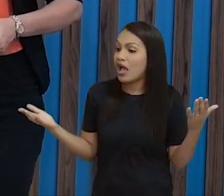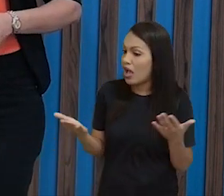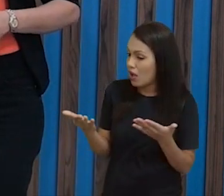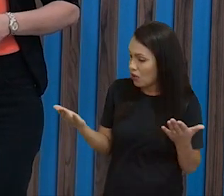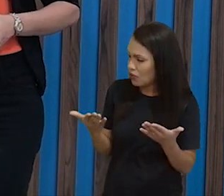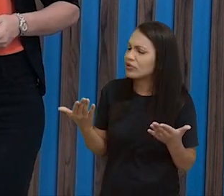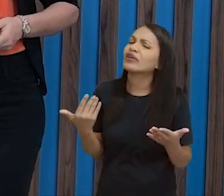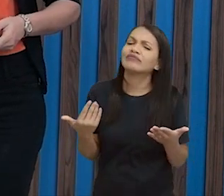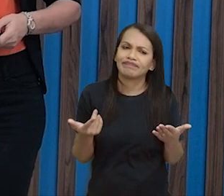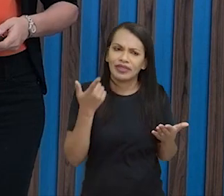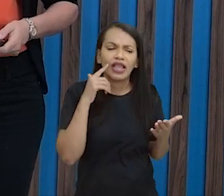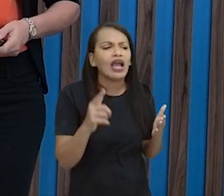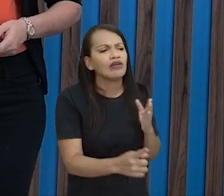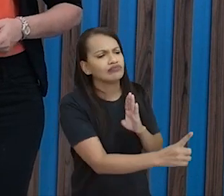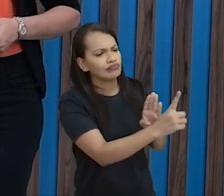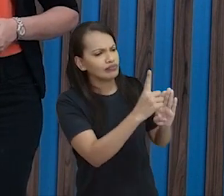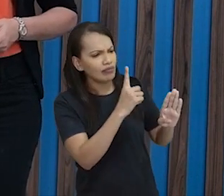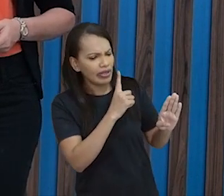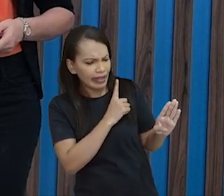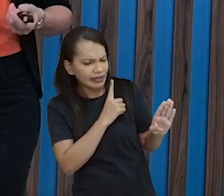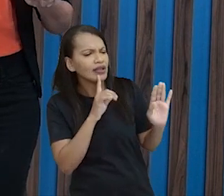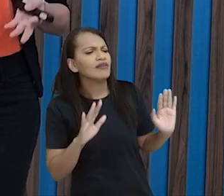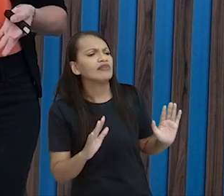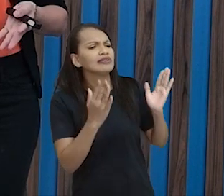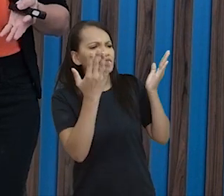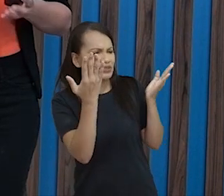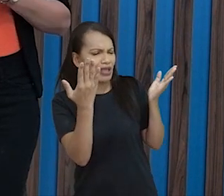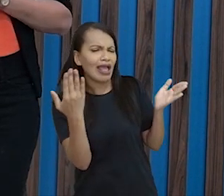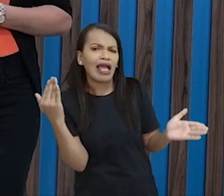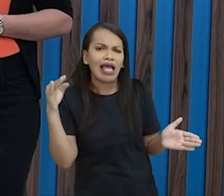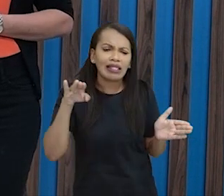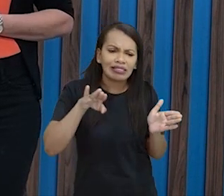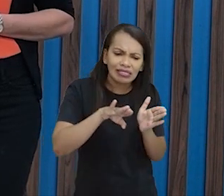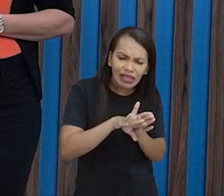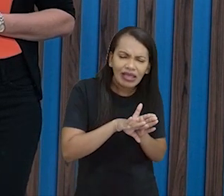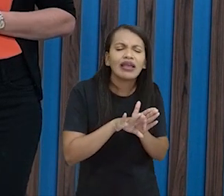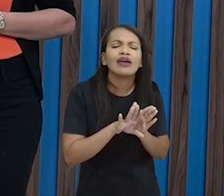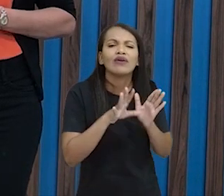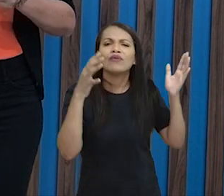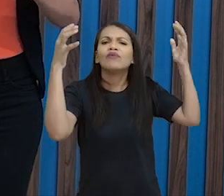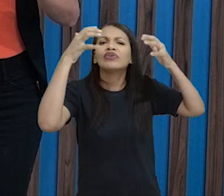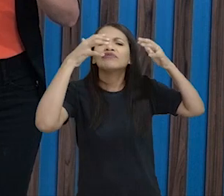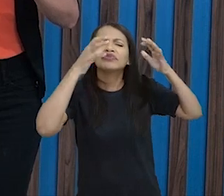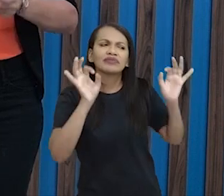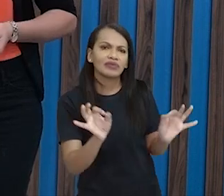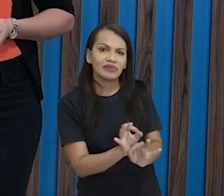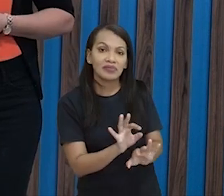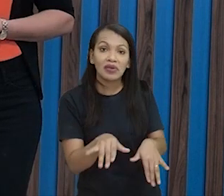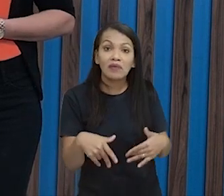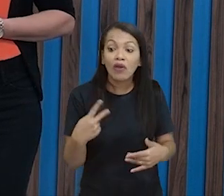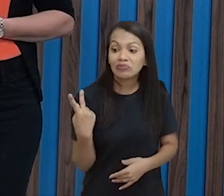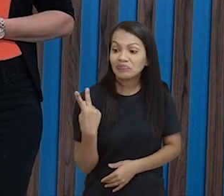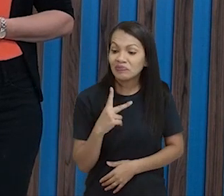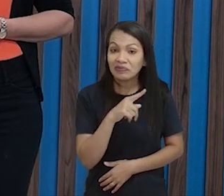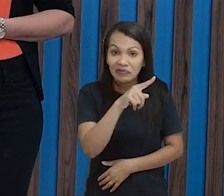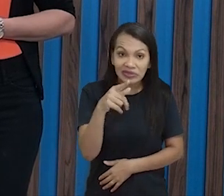Entre, a casa é sua. Fique aqui até o inverno passar. Olha só, qual a versão você gostou mais? Conta pra mim, quero